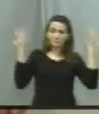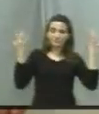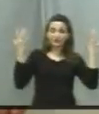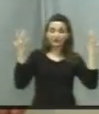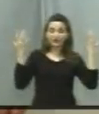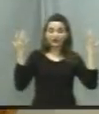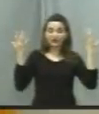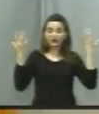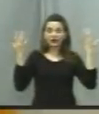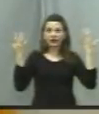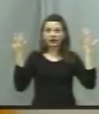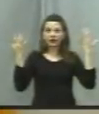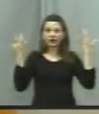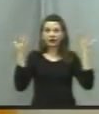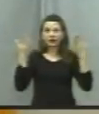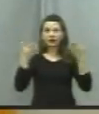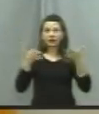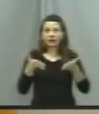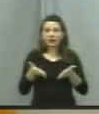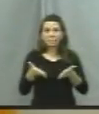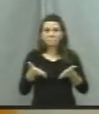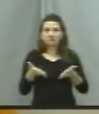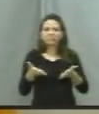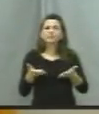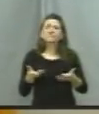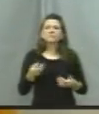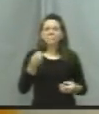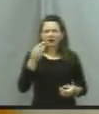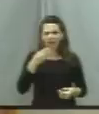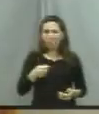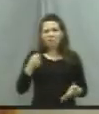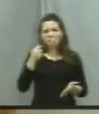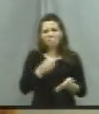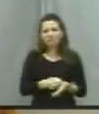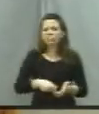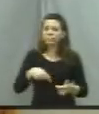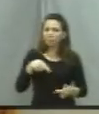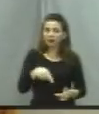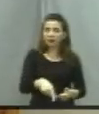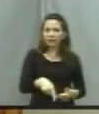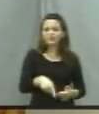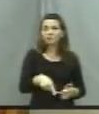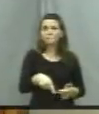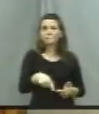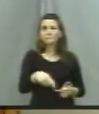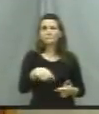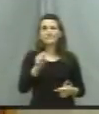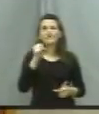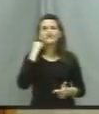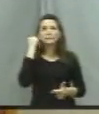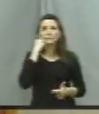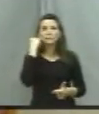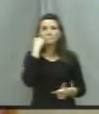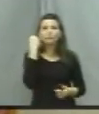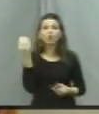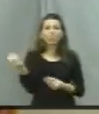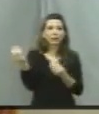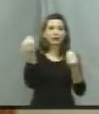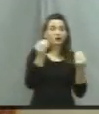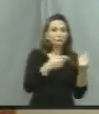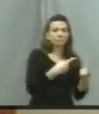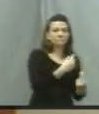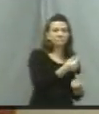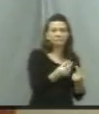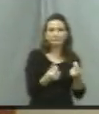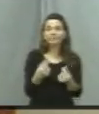de narizinho, devia estar aí também, na hora que a senadora trouxe recursos bom para a sociedade,